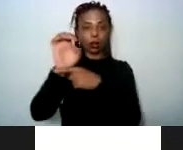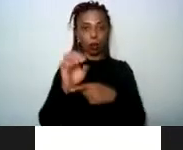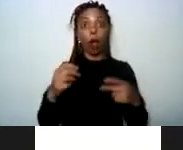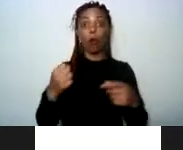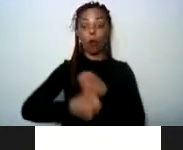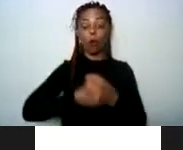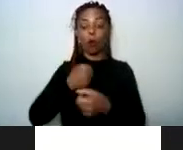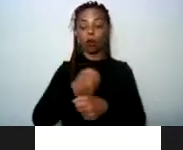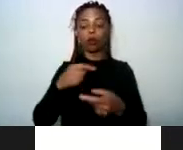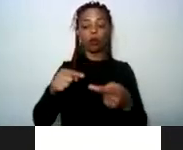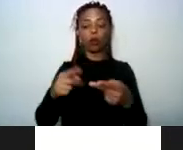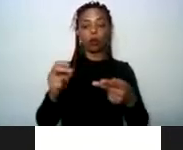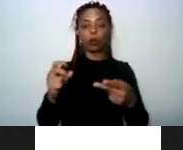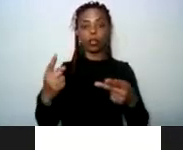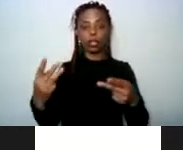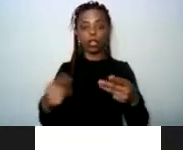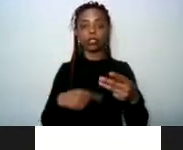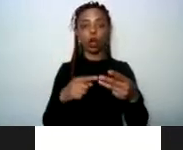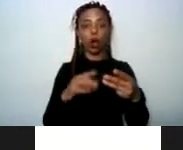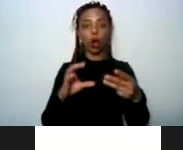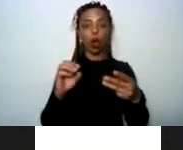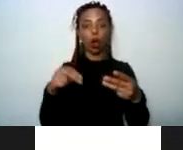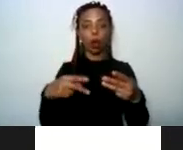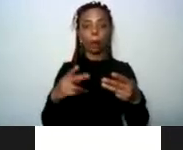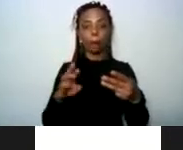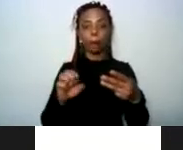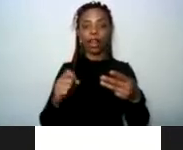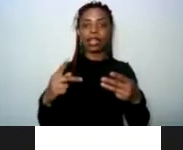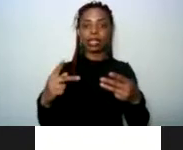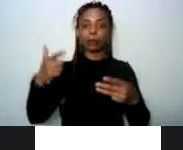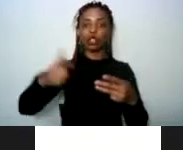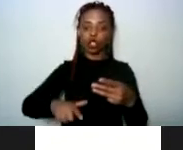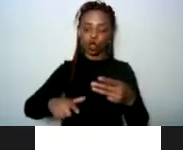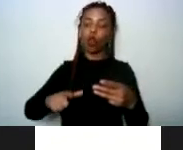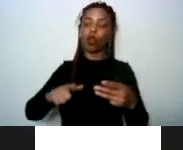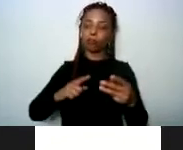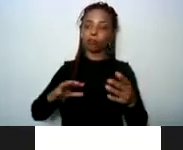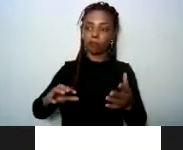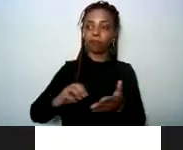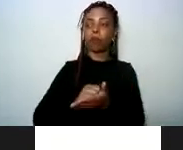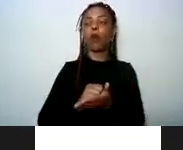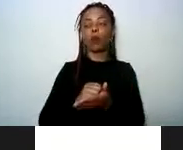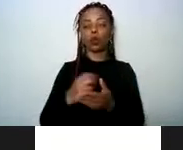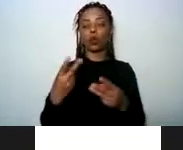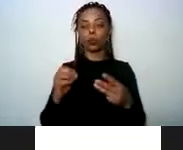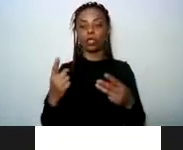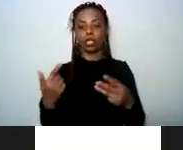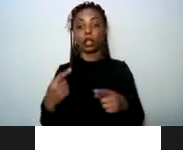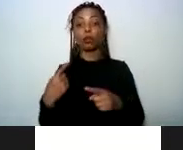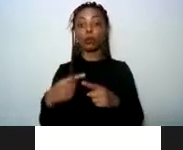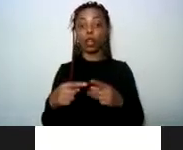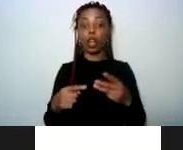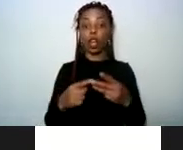o COMPRESP novamente tomba com ex-offício de 2017, porque em 92 foi indiretamente